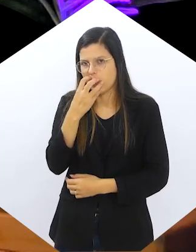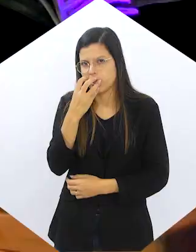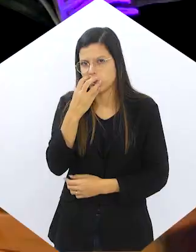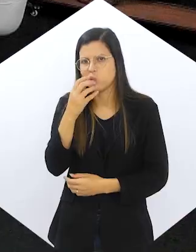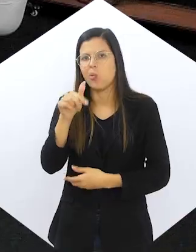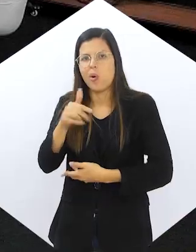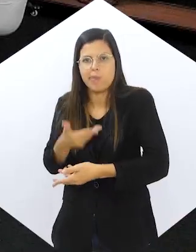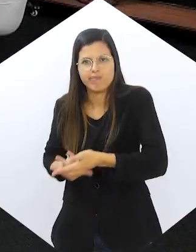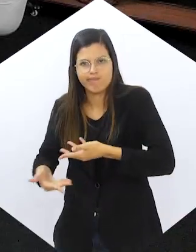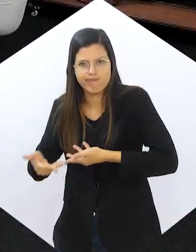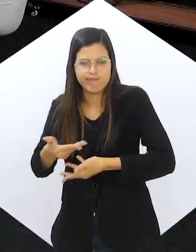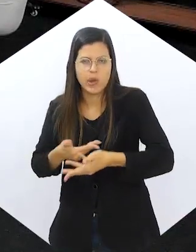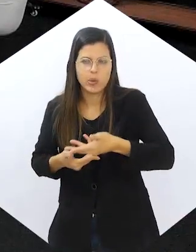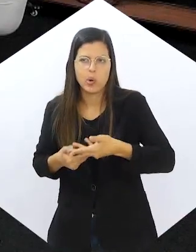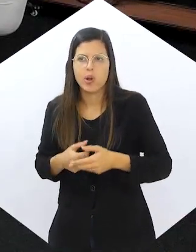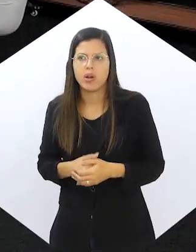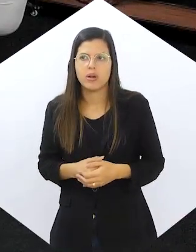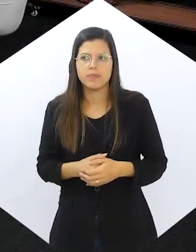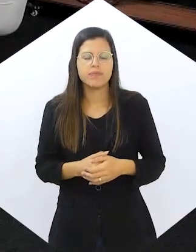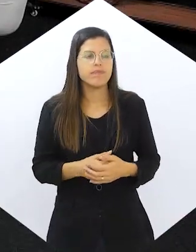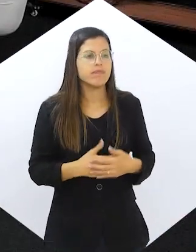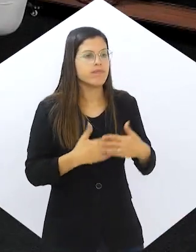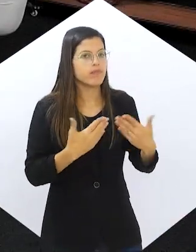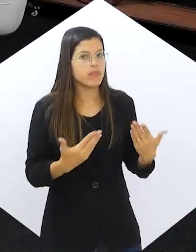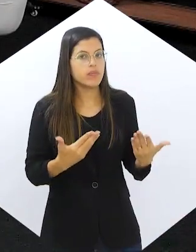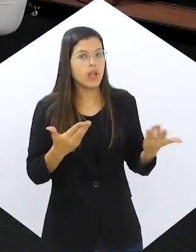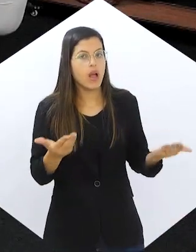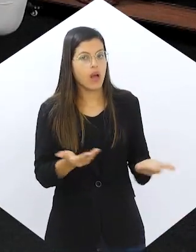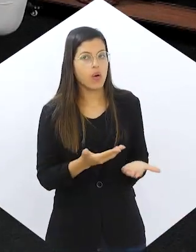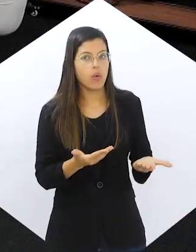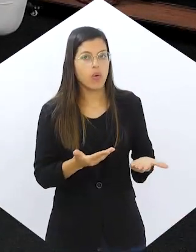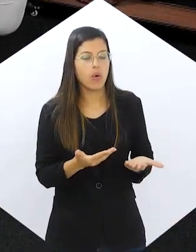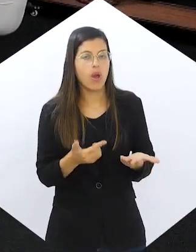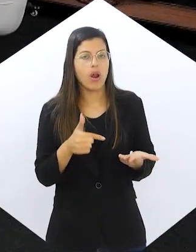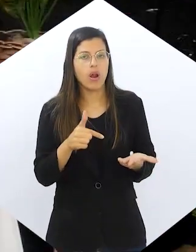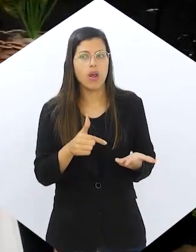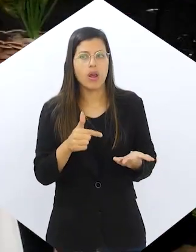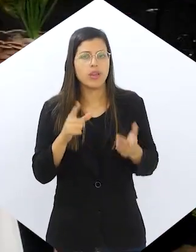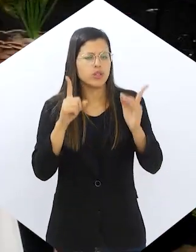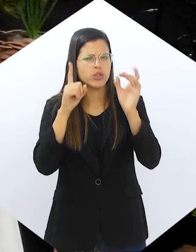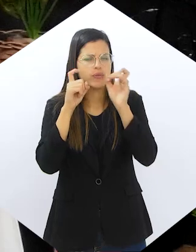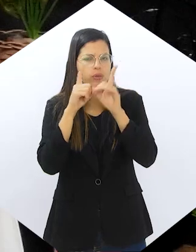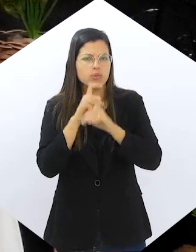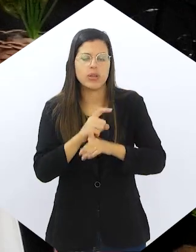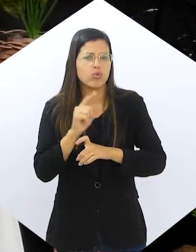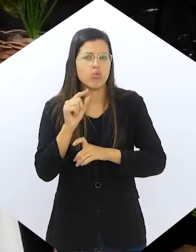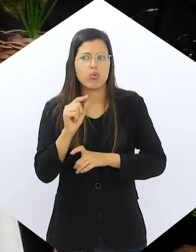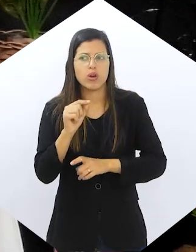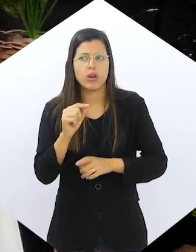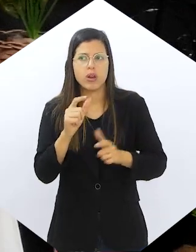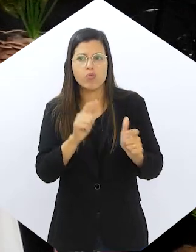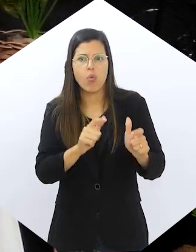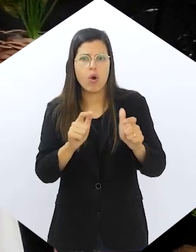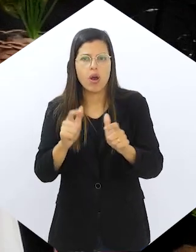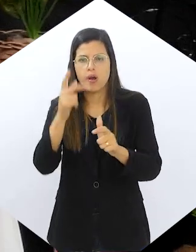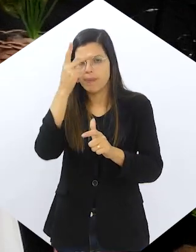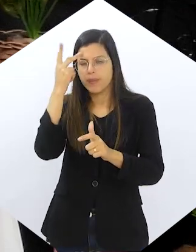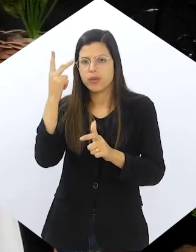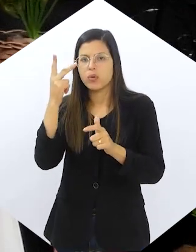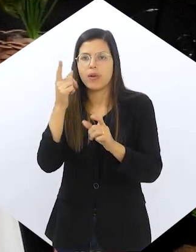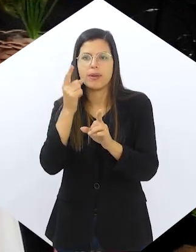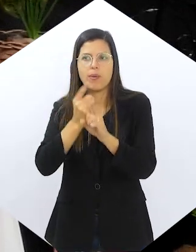É uma troca. É uma constante. troca. E agora, quais são as maiores dificuldades? Em que locais as pessoas encontram